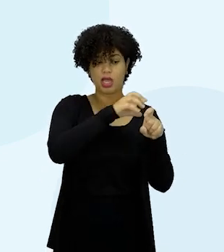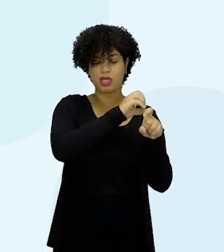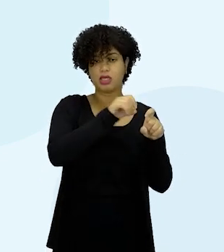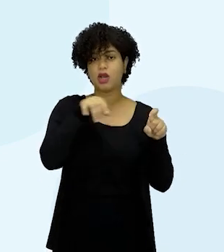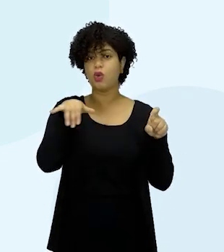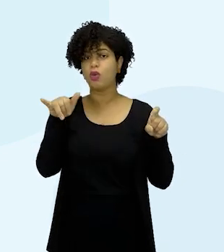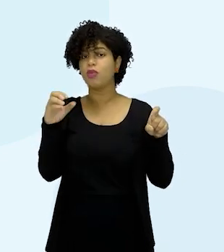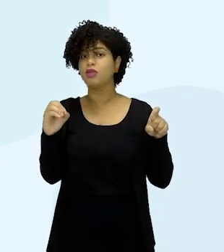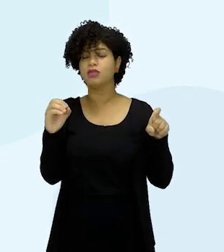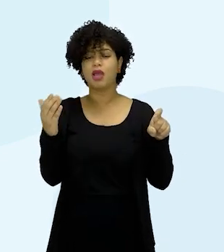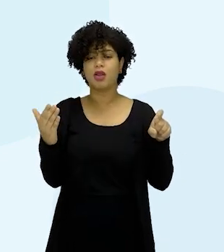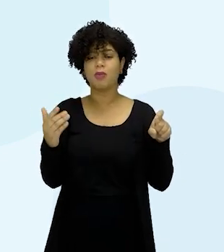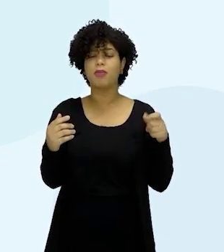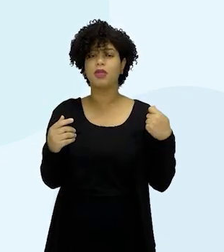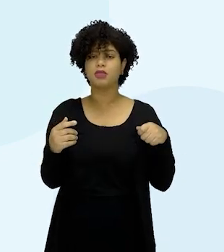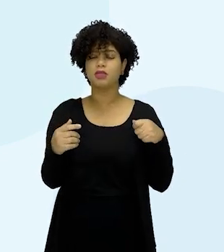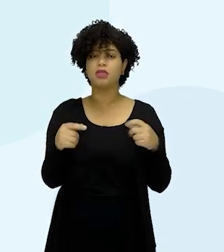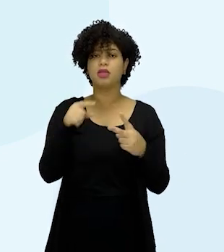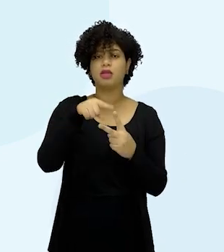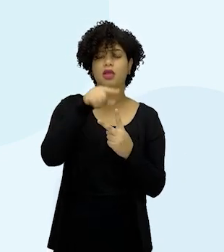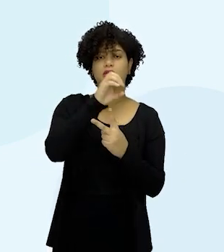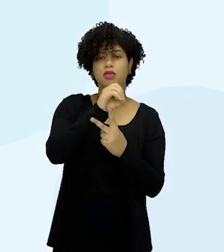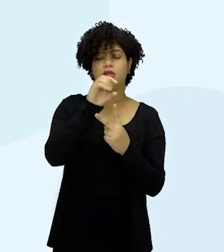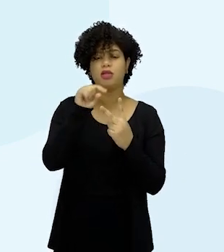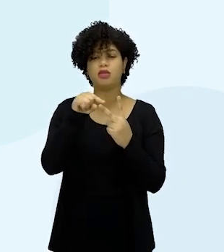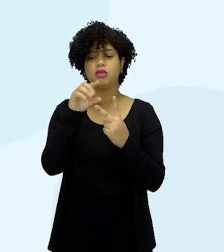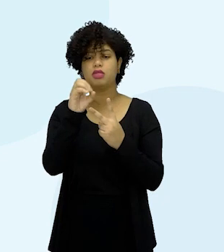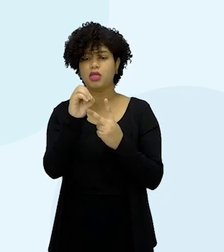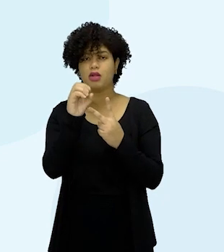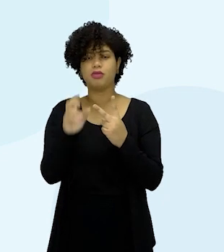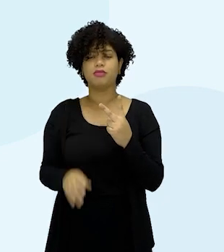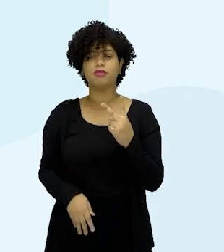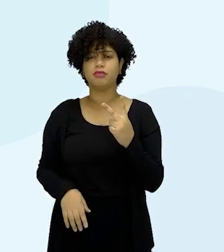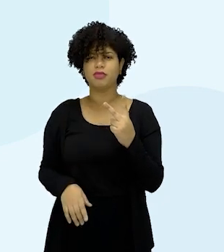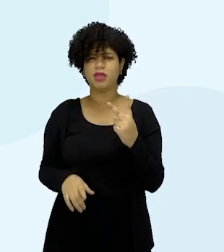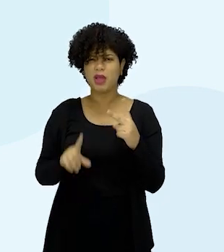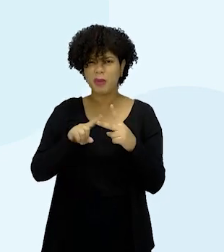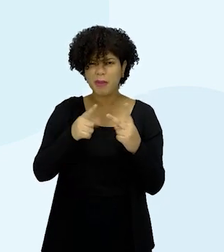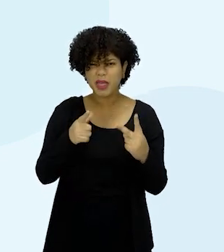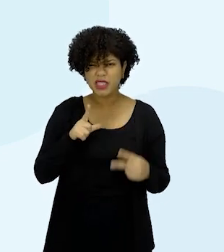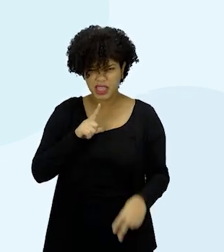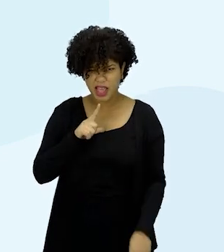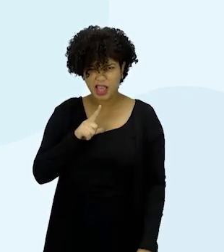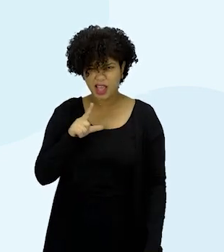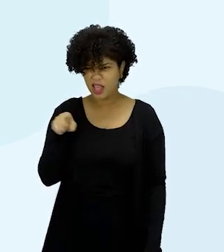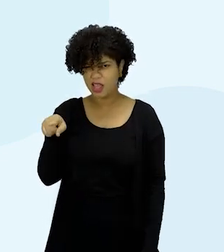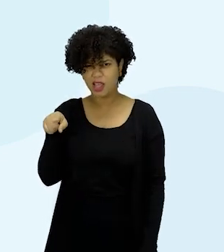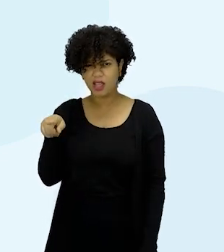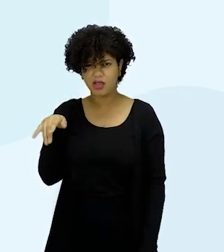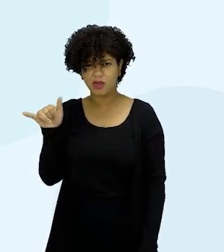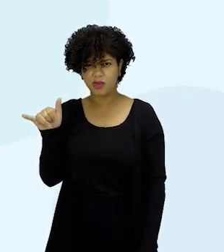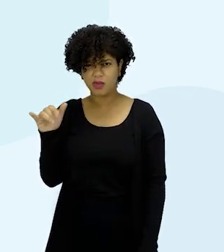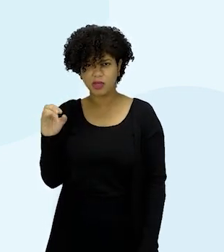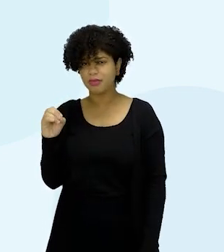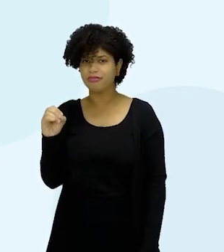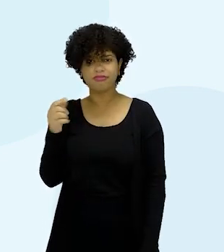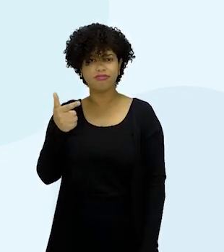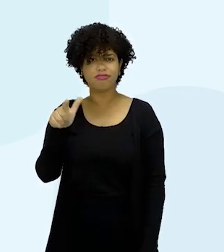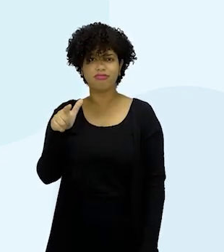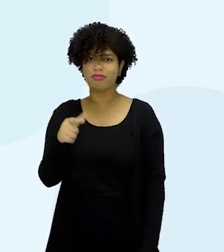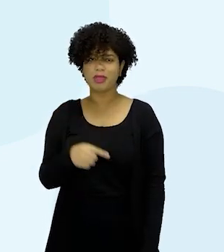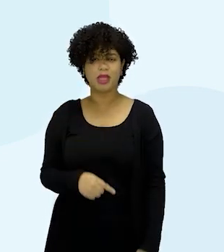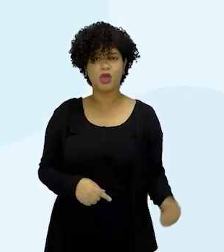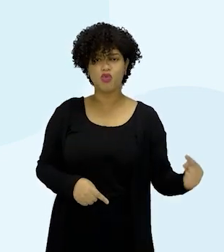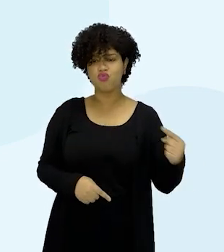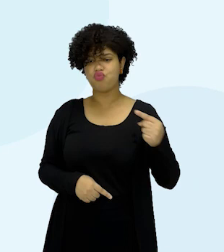y valendo 0. Ou seja, o 0 do primeiro conjunto com o 0 do segundo conjunto. Mas peraí, o segundo conjunto não tem 0. Então, eu não tenho como fazer a